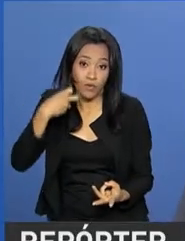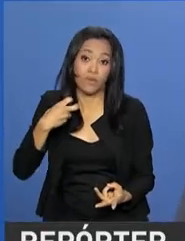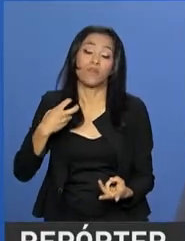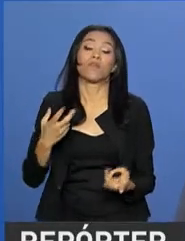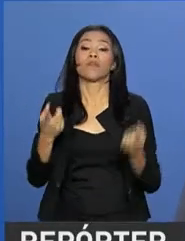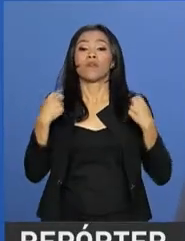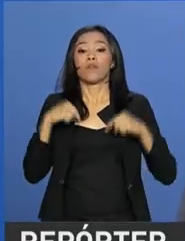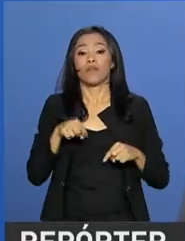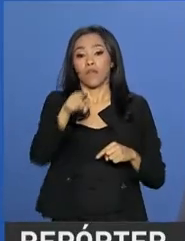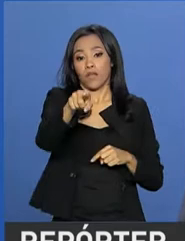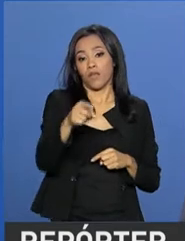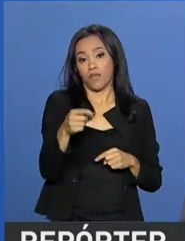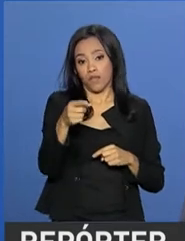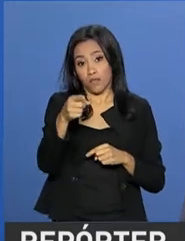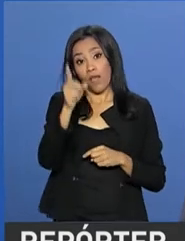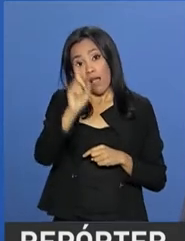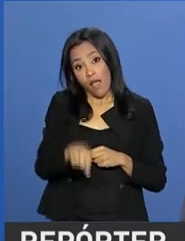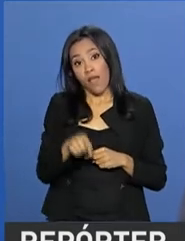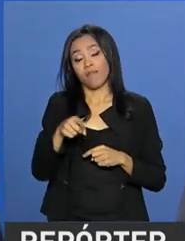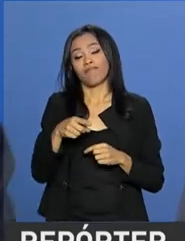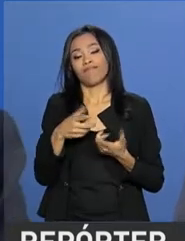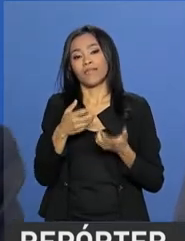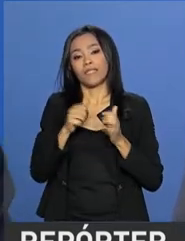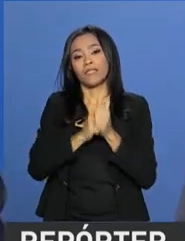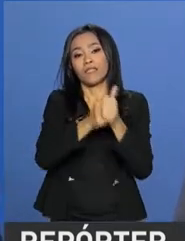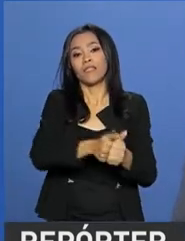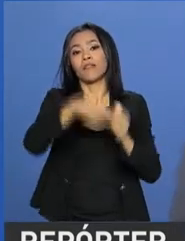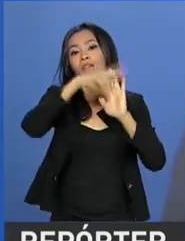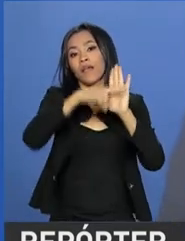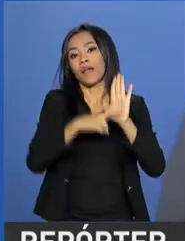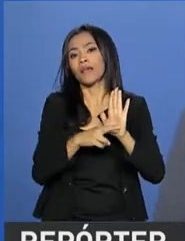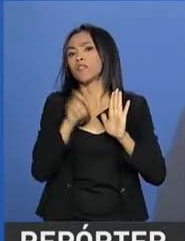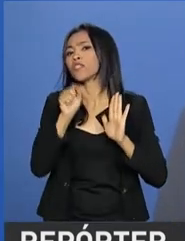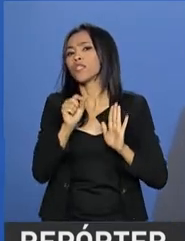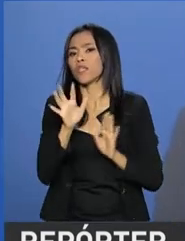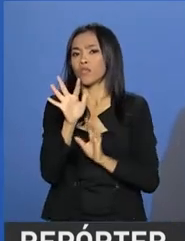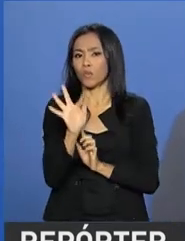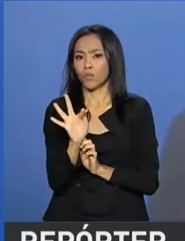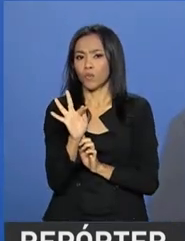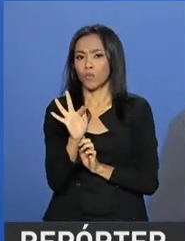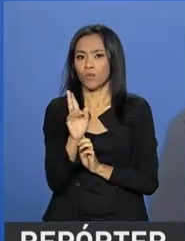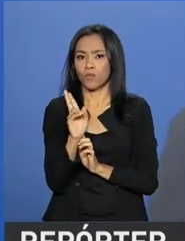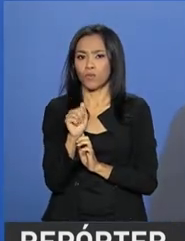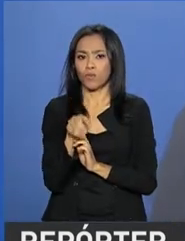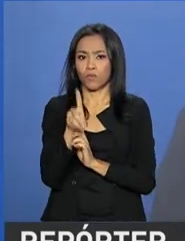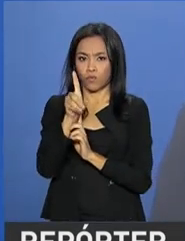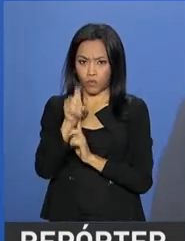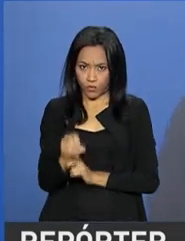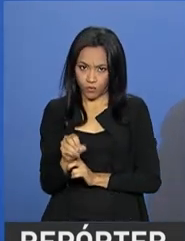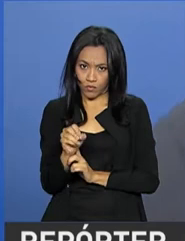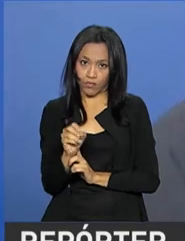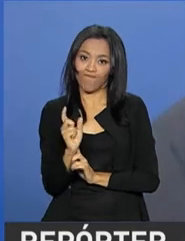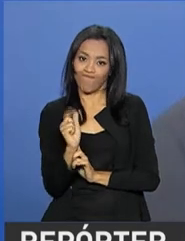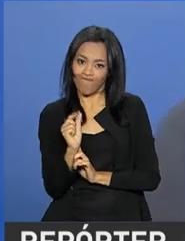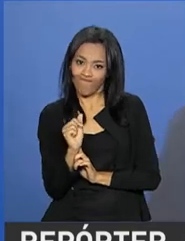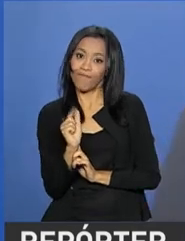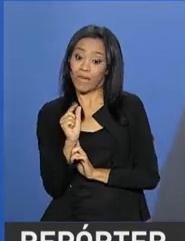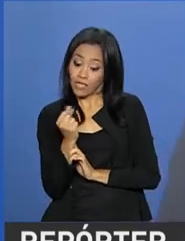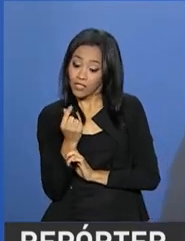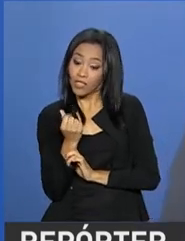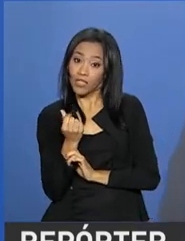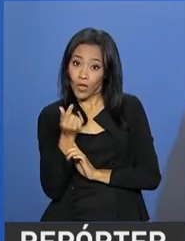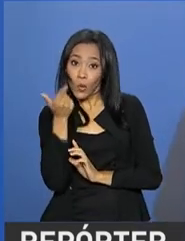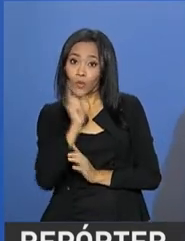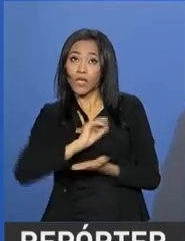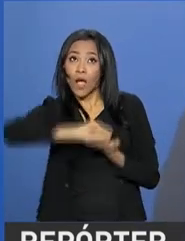do fundo de desenvolvimento que é oportunizar e garantir com que novos empreendimentos cheguem para